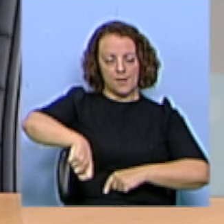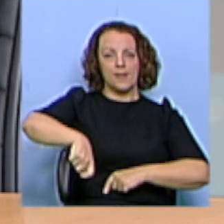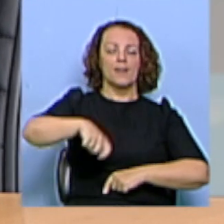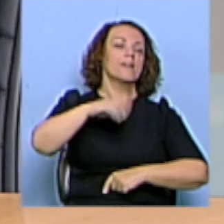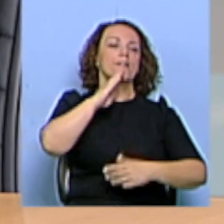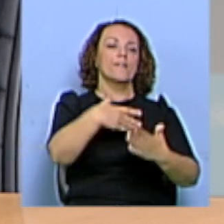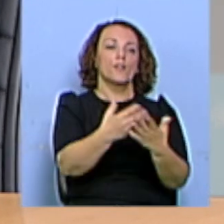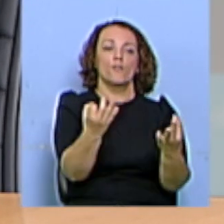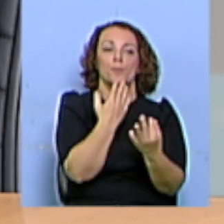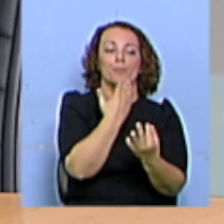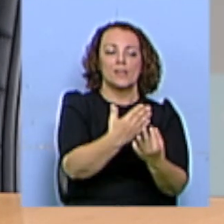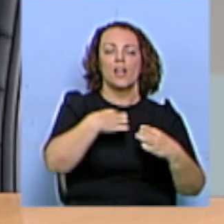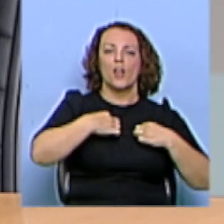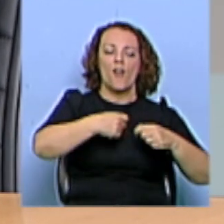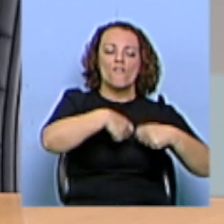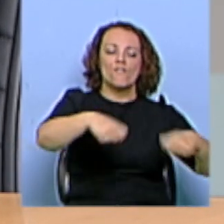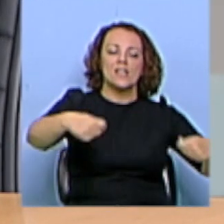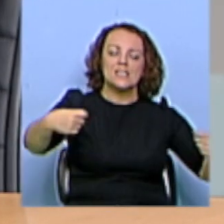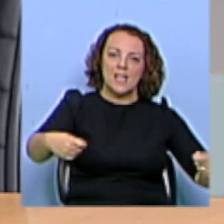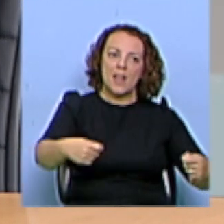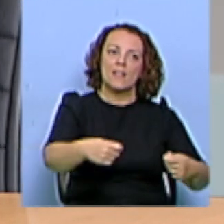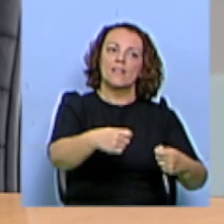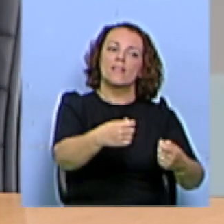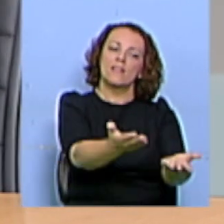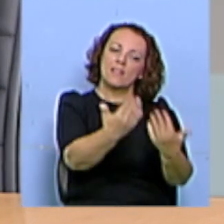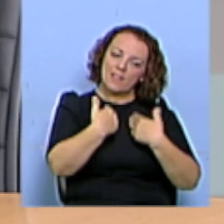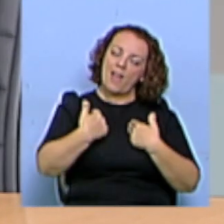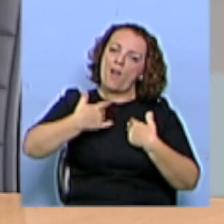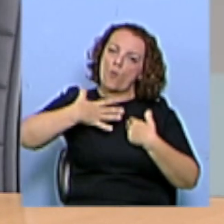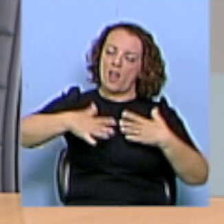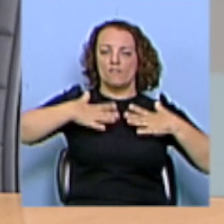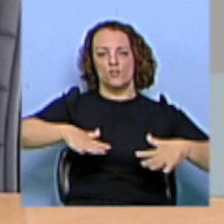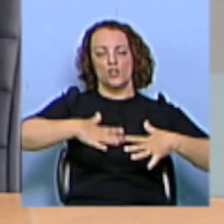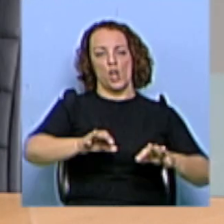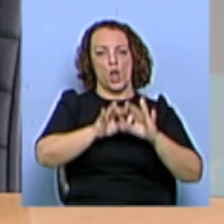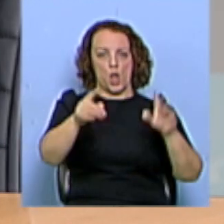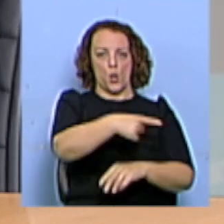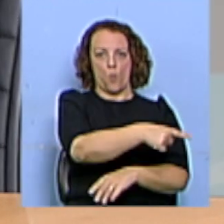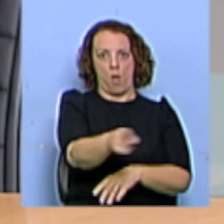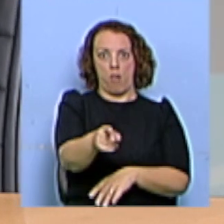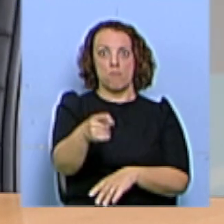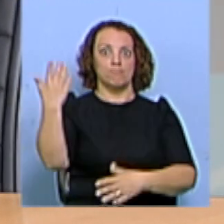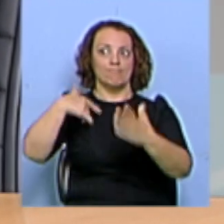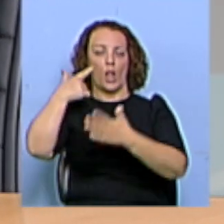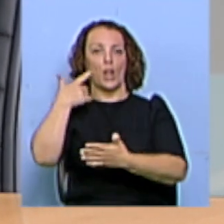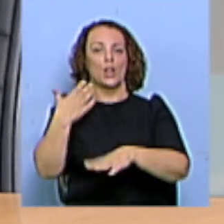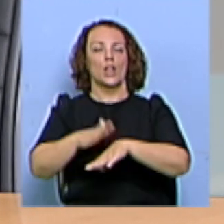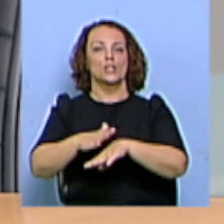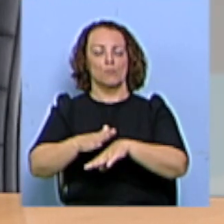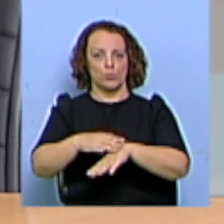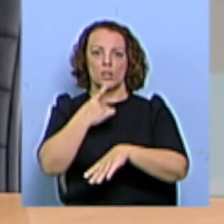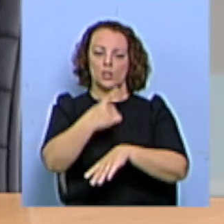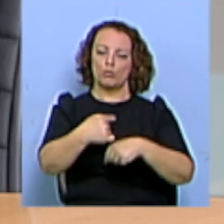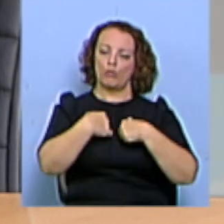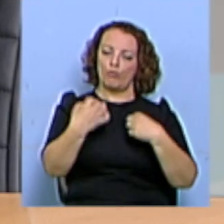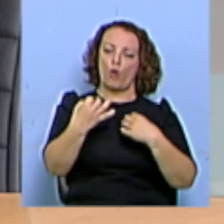fazenda para andar tão bem vestido como eles. E há testemunhos que dizem que ele se terá até apresentado